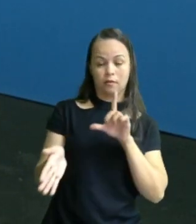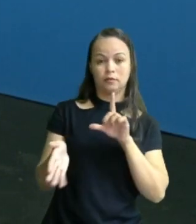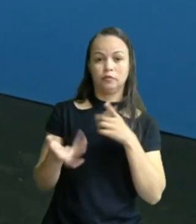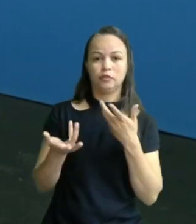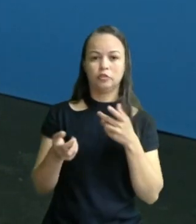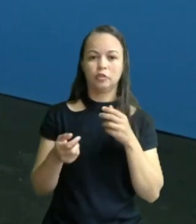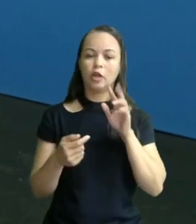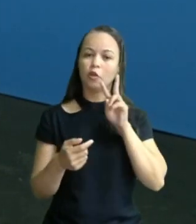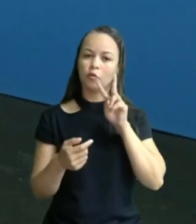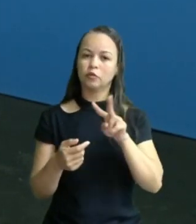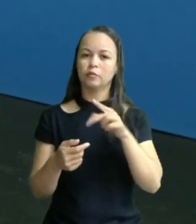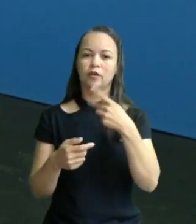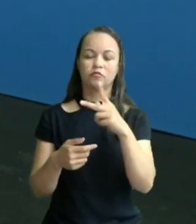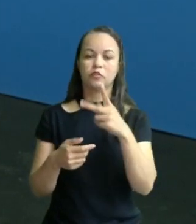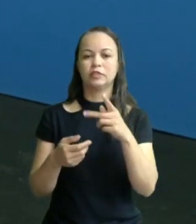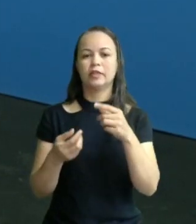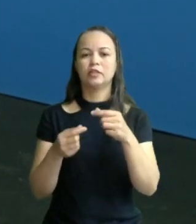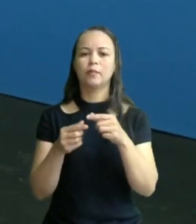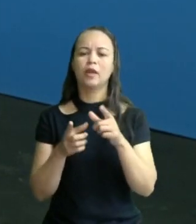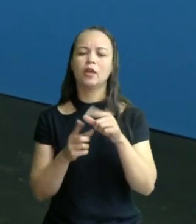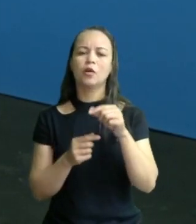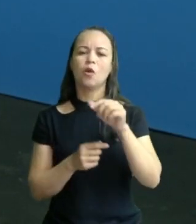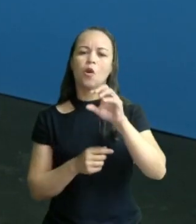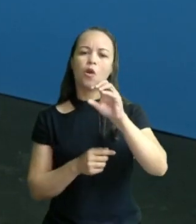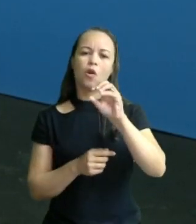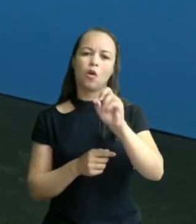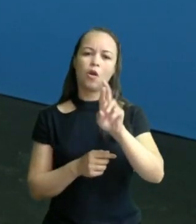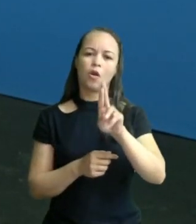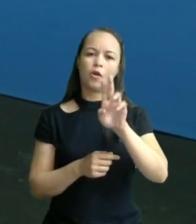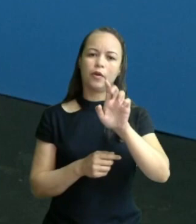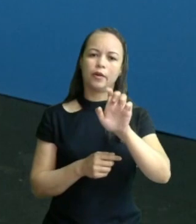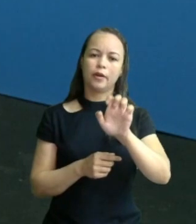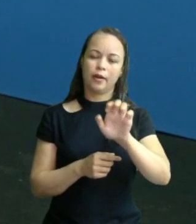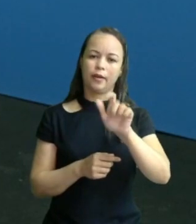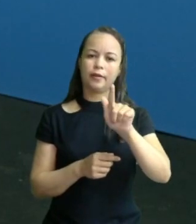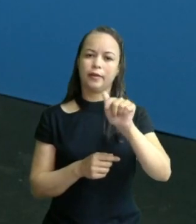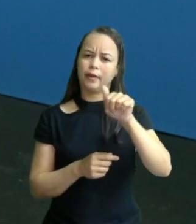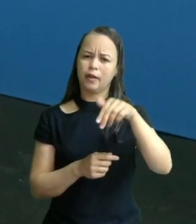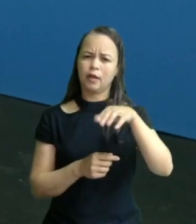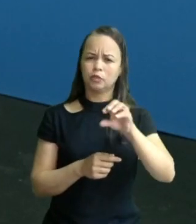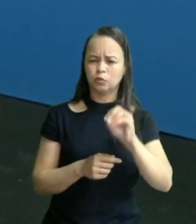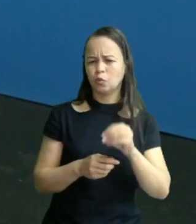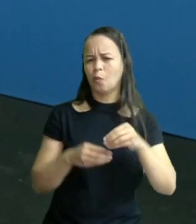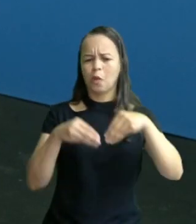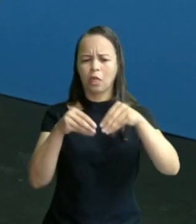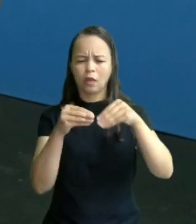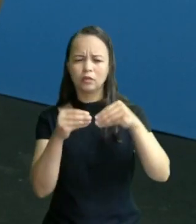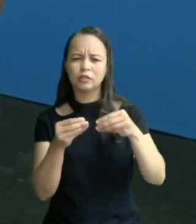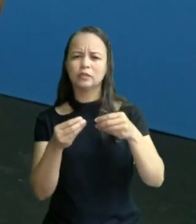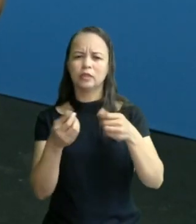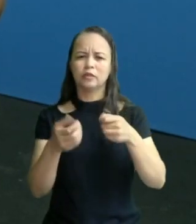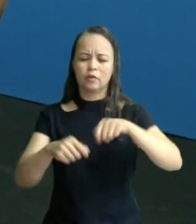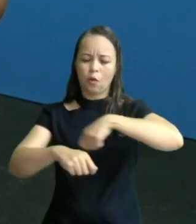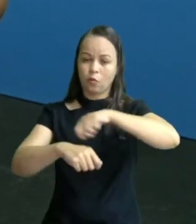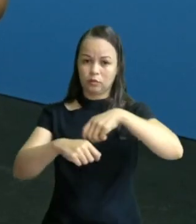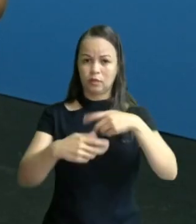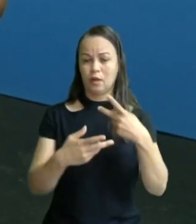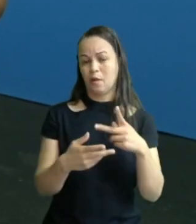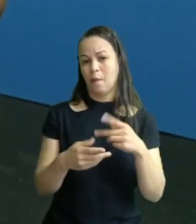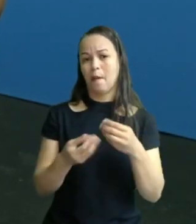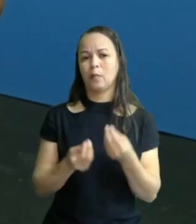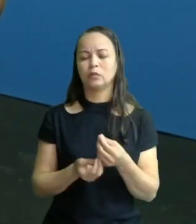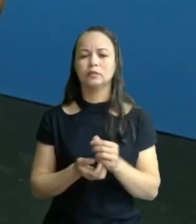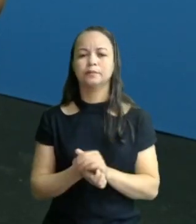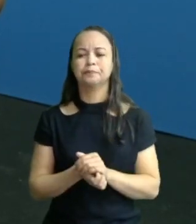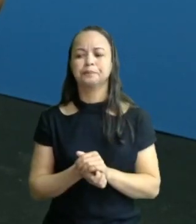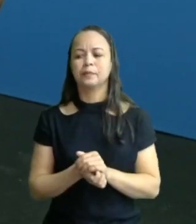eu trouxe orégano. Pode ser também tem cominho, pode ser pimenta do reino. E a gente vai